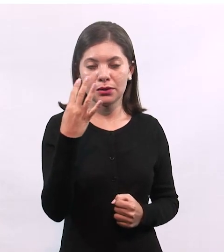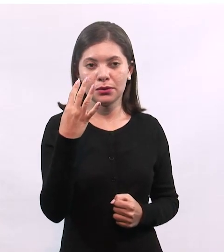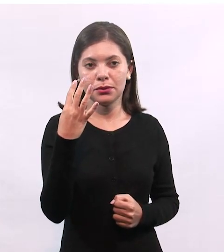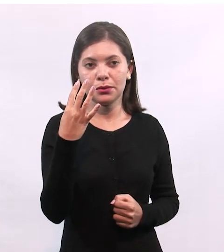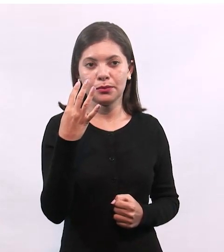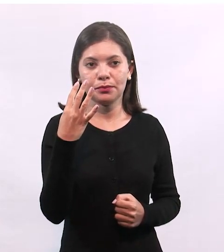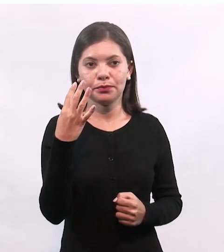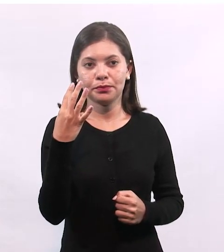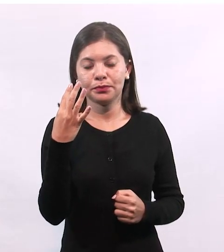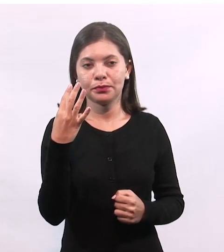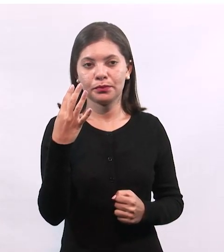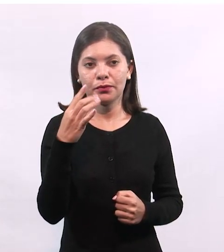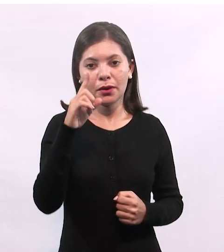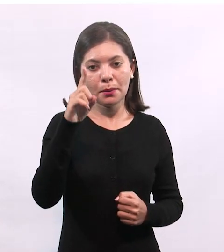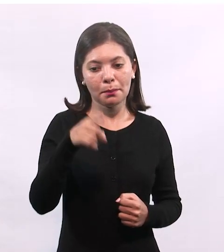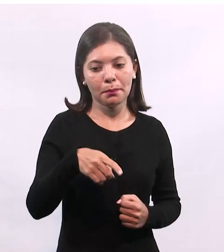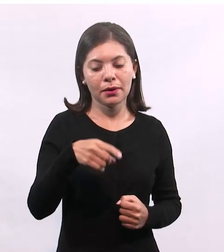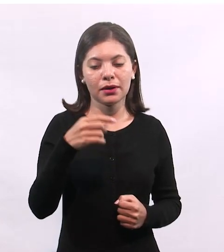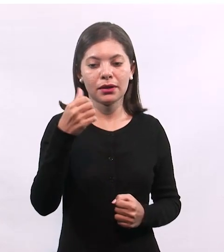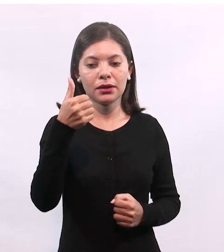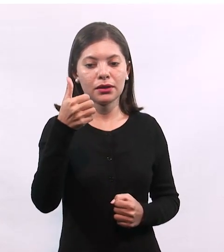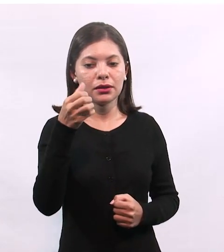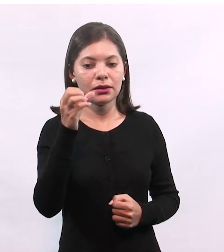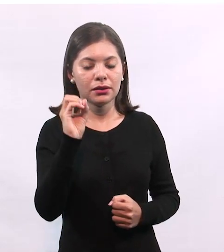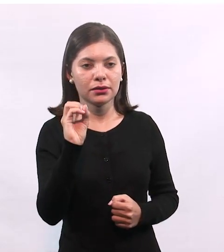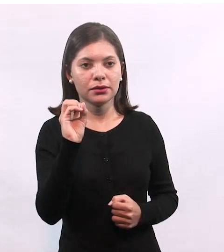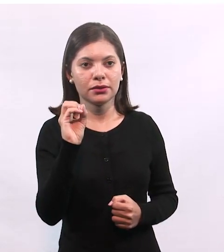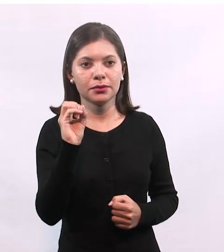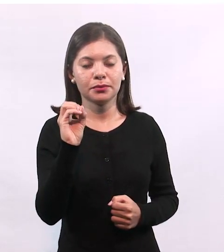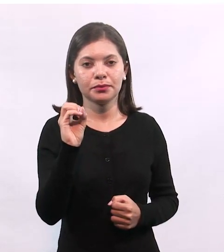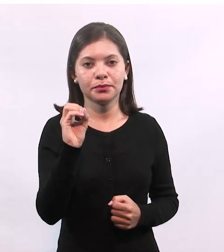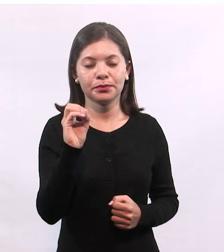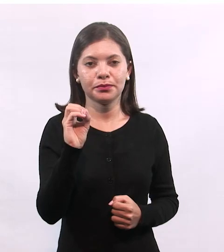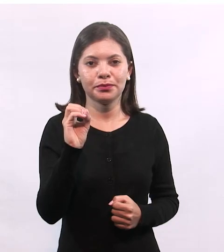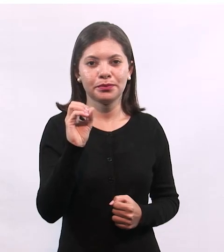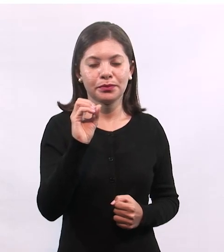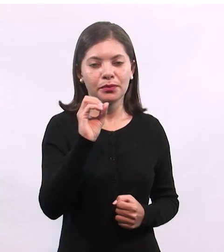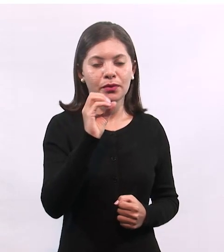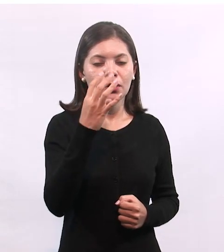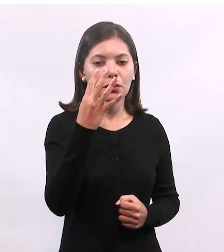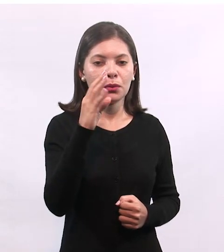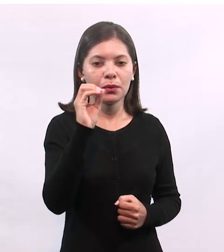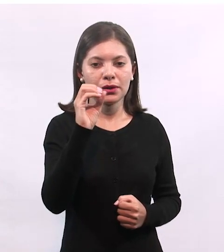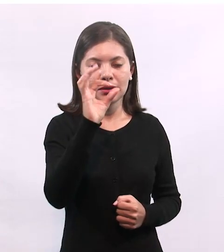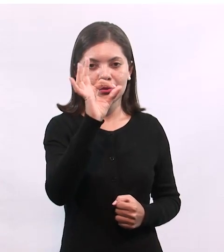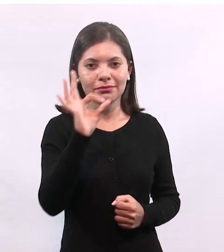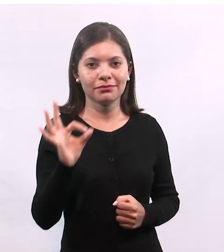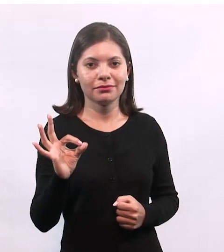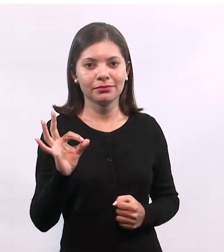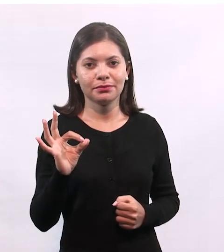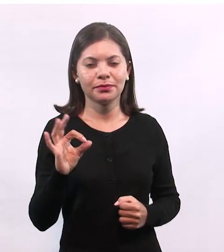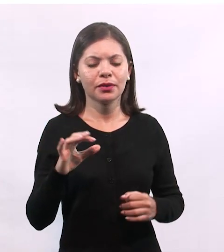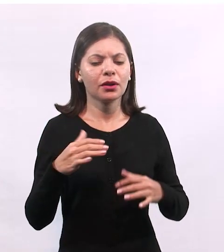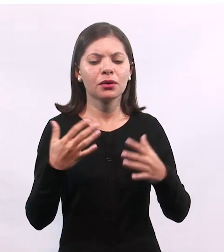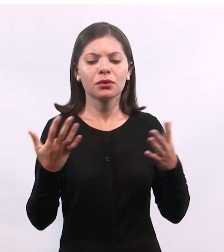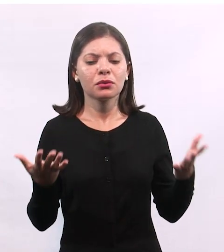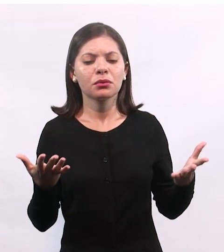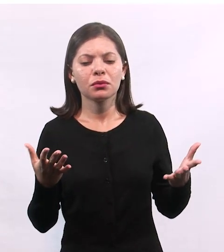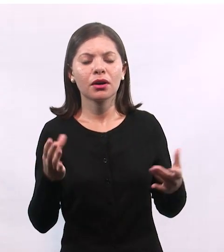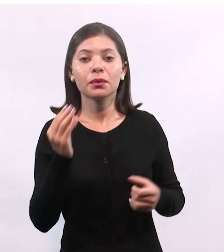quatro em 10 ou 2/5 ou 40% agora